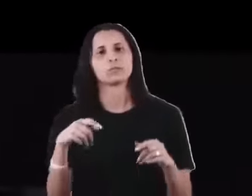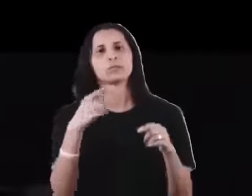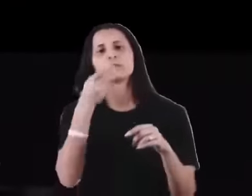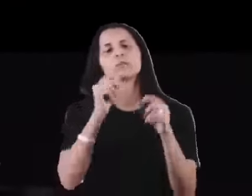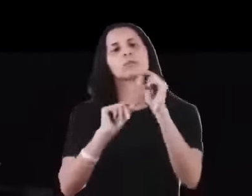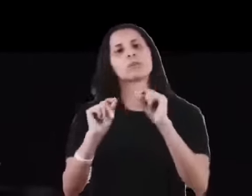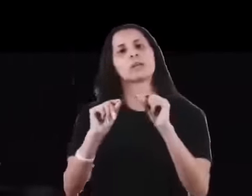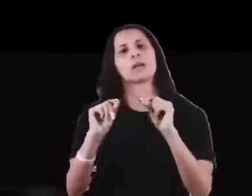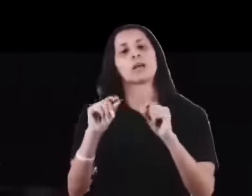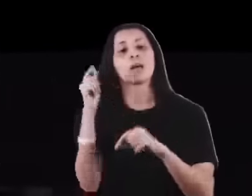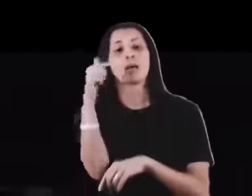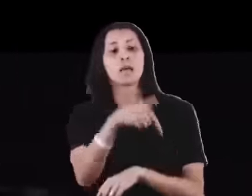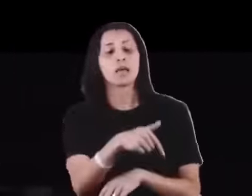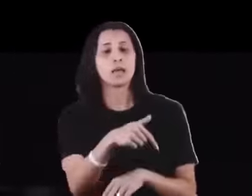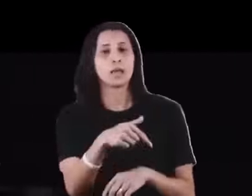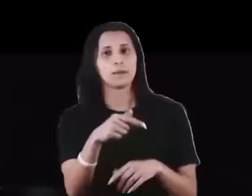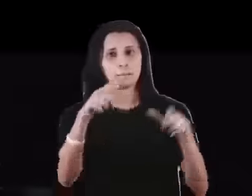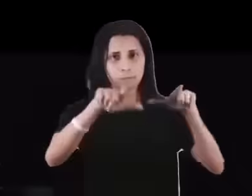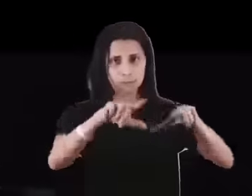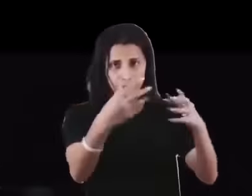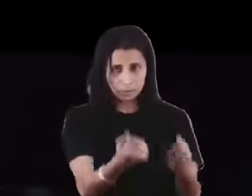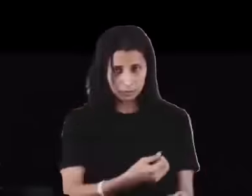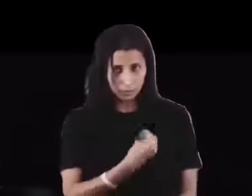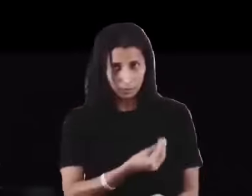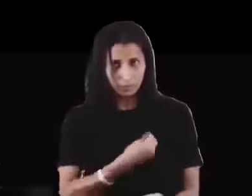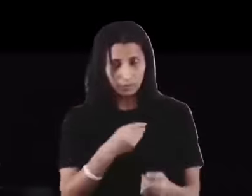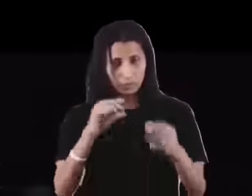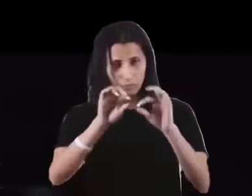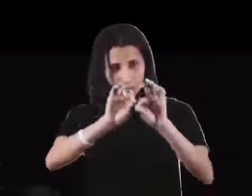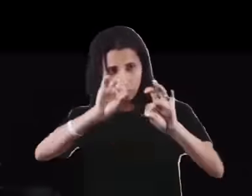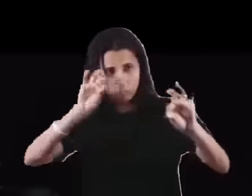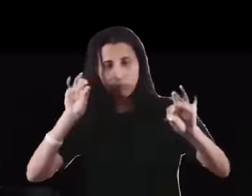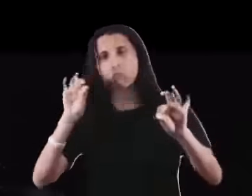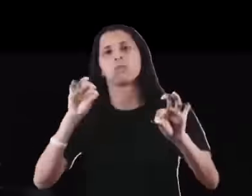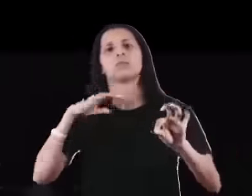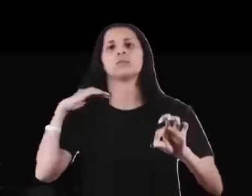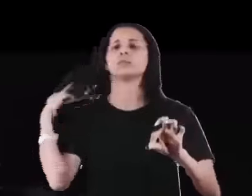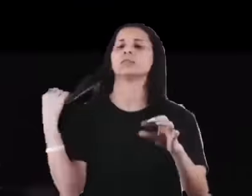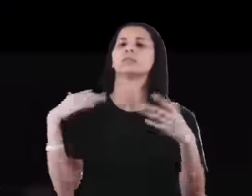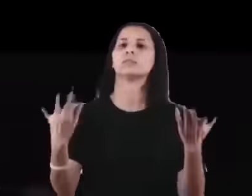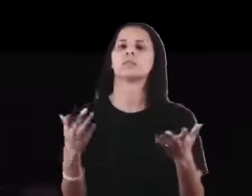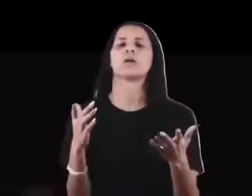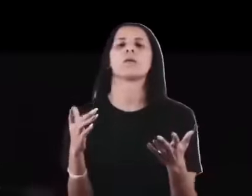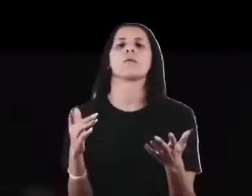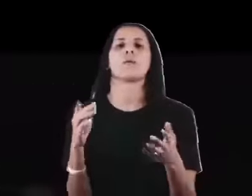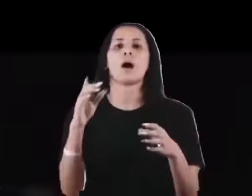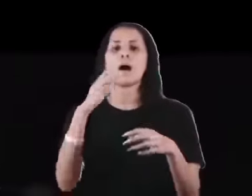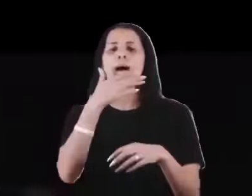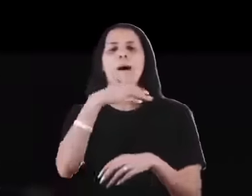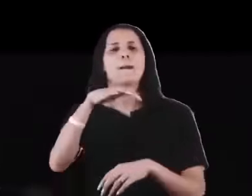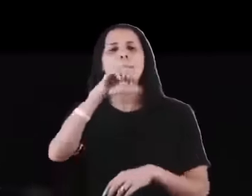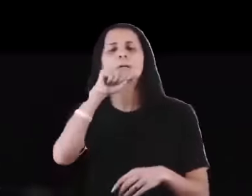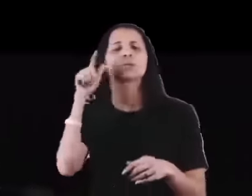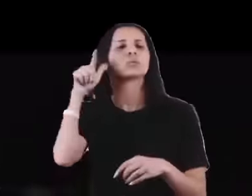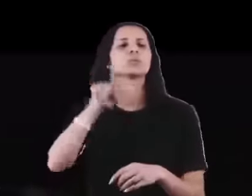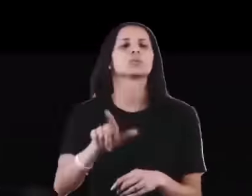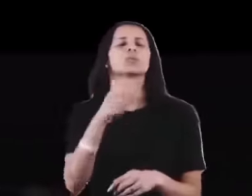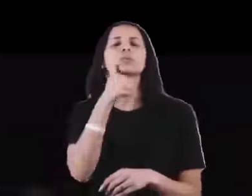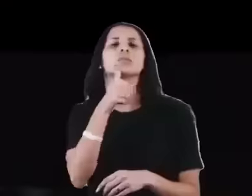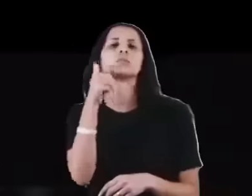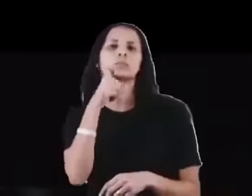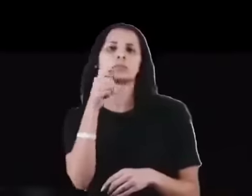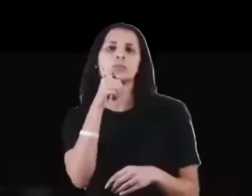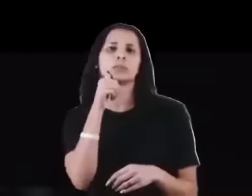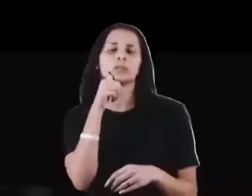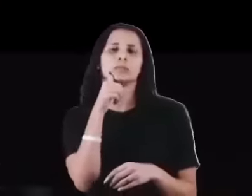ele que Ismael e vive no deserto de parã e sua mãe conseguiu uma mulher da terra do Egito gente é uma servir a